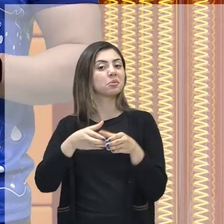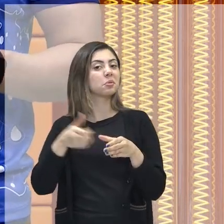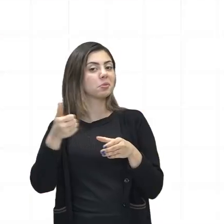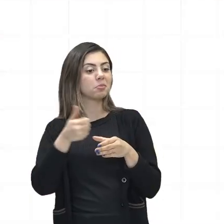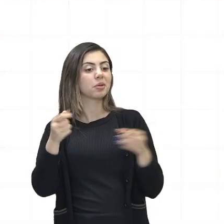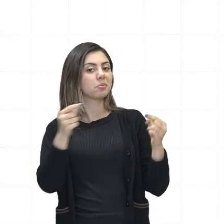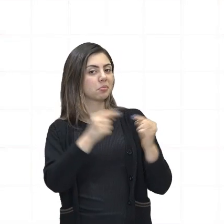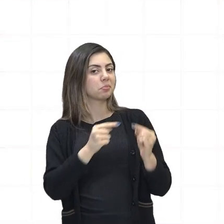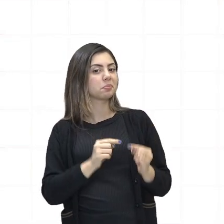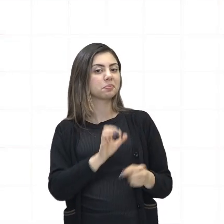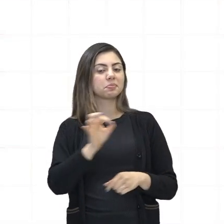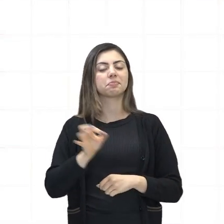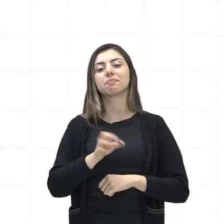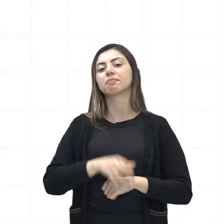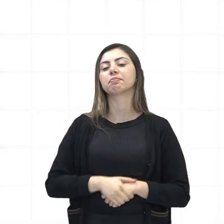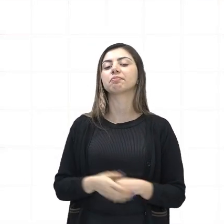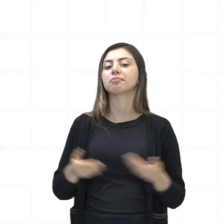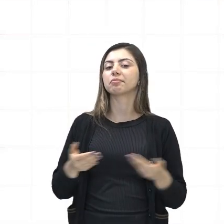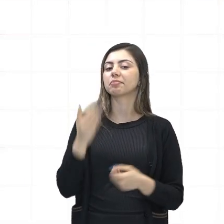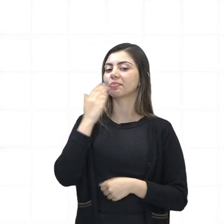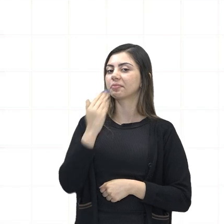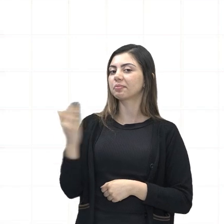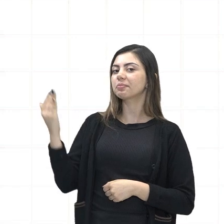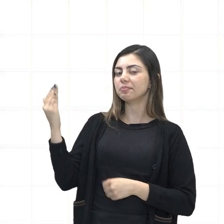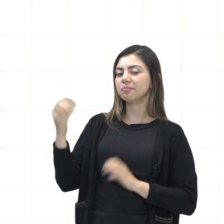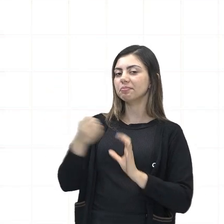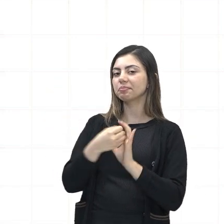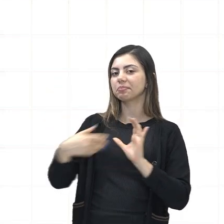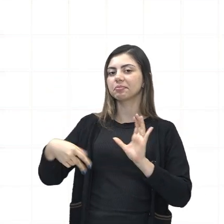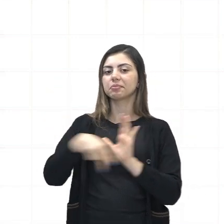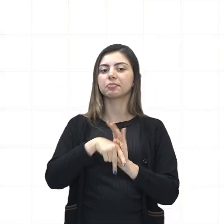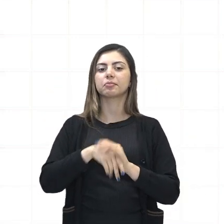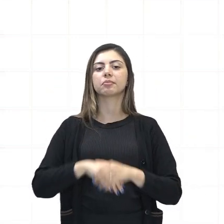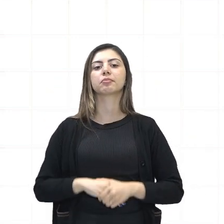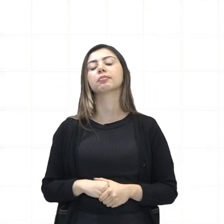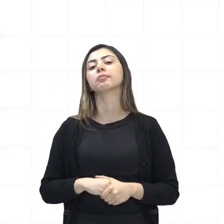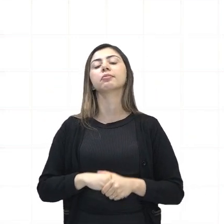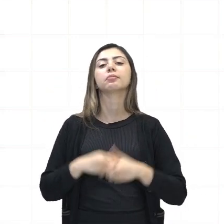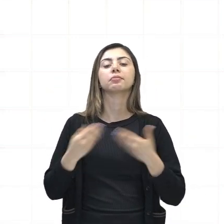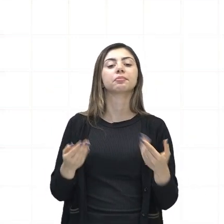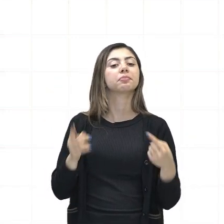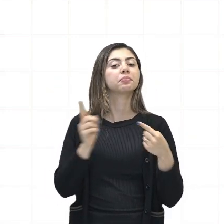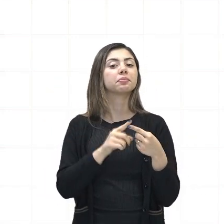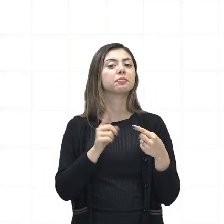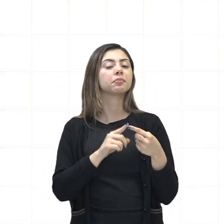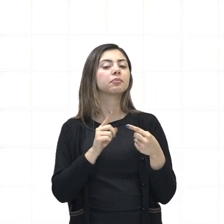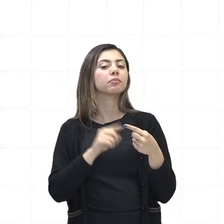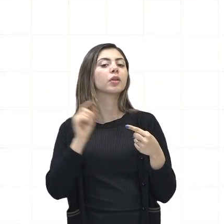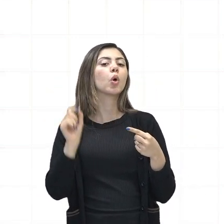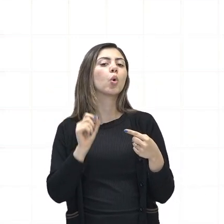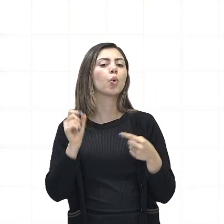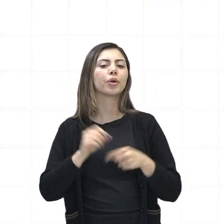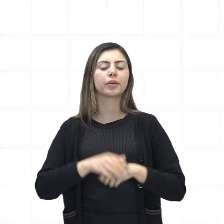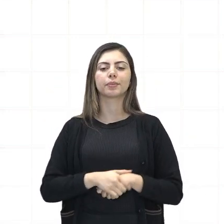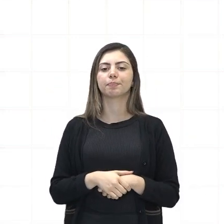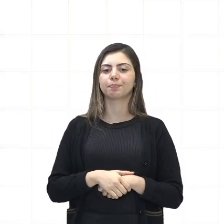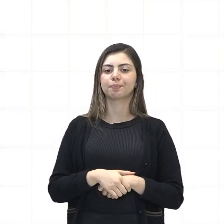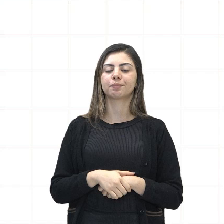certo? Acompanhem comigo aqui as características. Bem, primeiro ponto que eu gostaria de destacar para vocês é